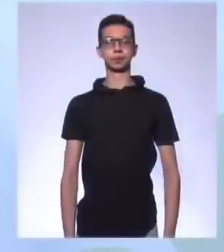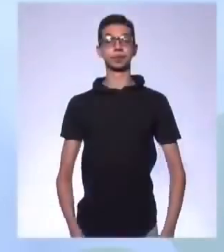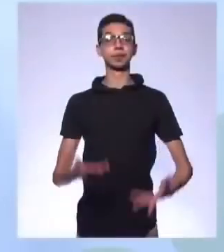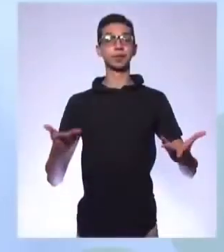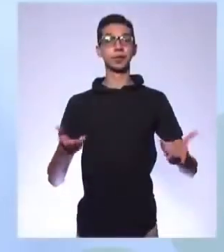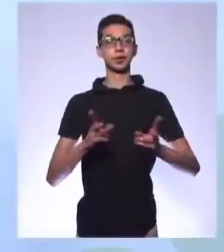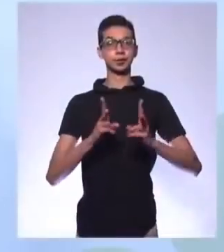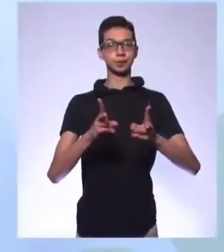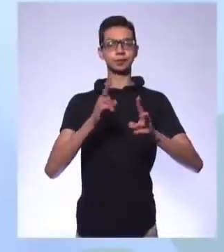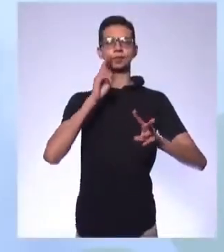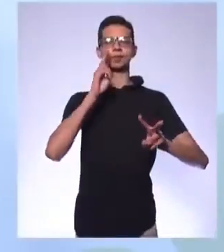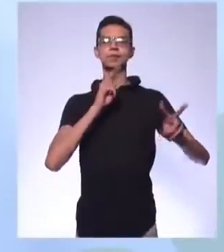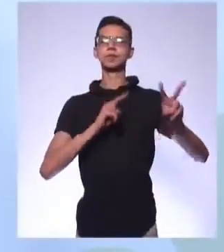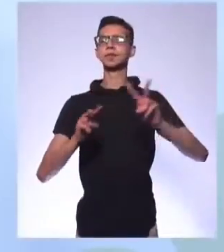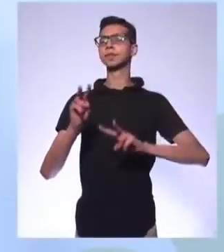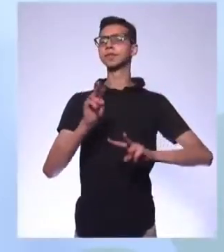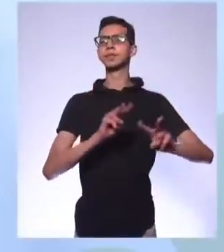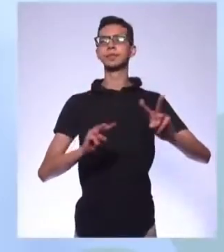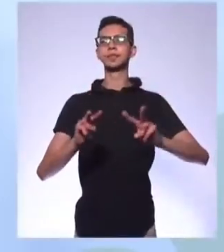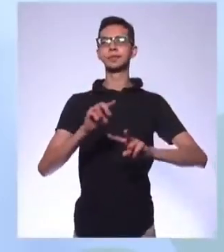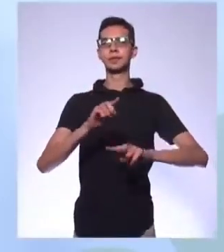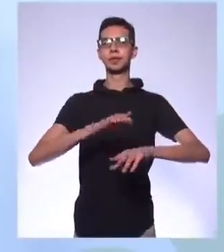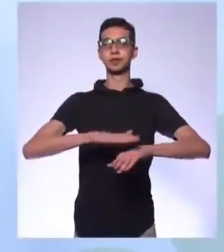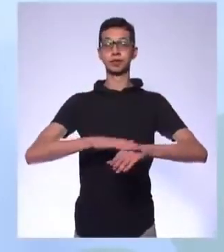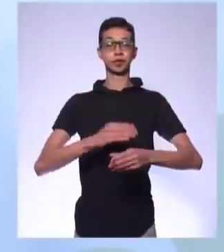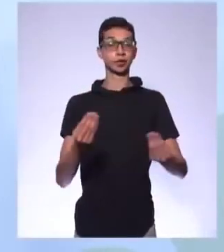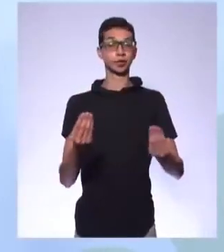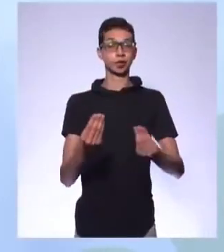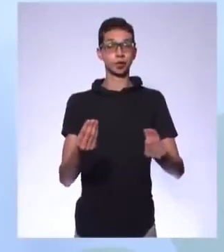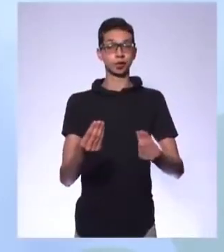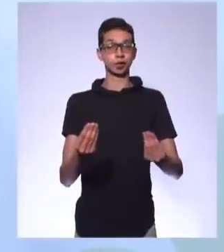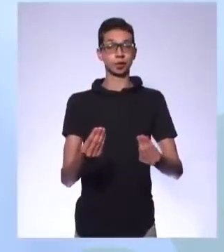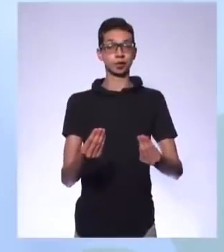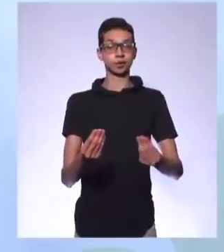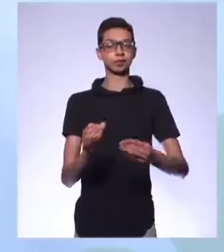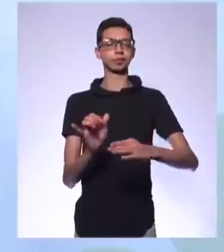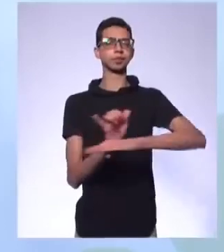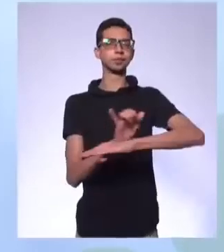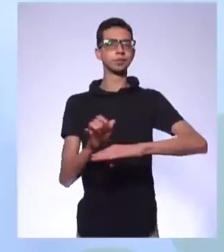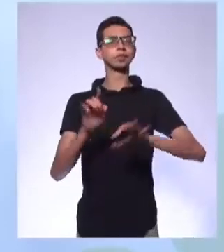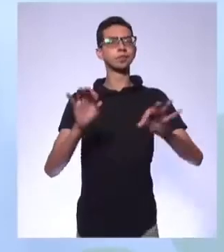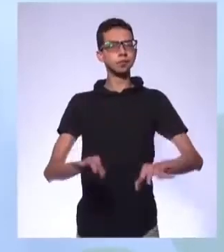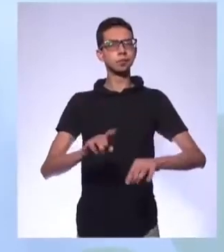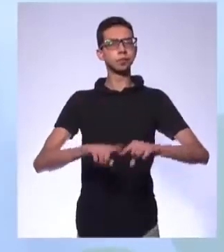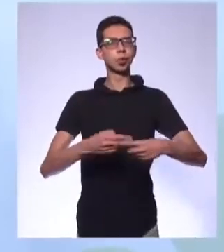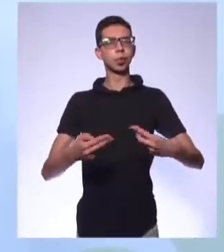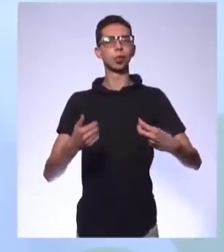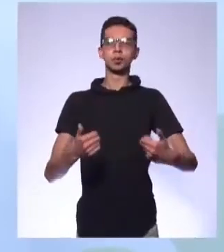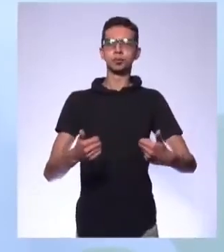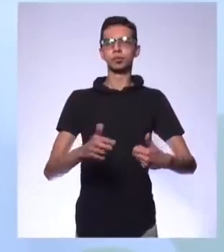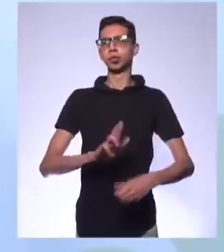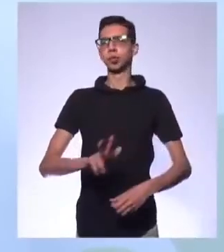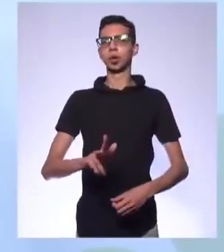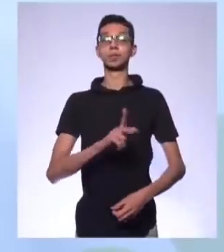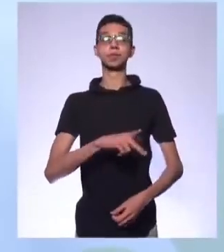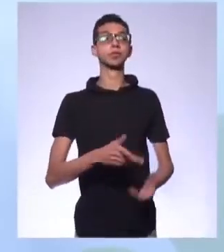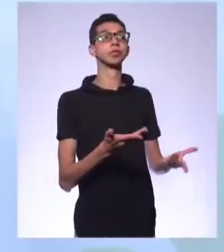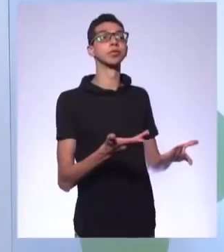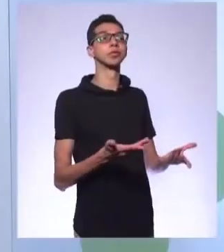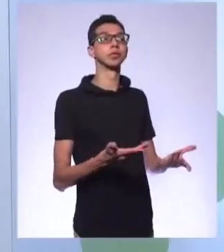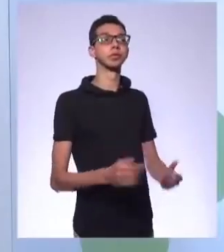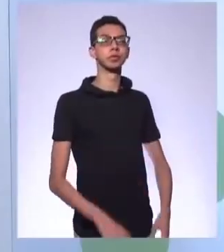Então vamos lá ver como que vocês fazem, quais os caminhos que vocês trilham para ter certeza se o produto é bom, se não é. Vamos ver com o professor Mauro, e aí?